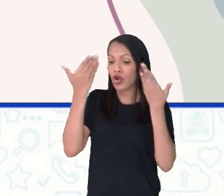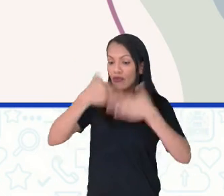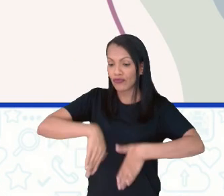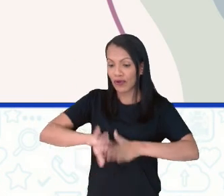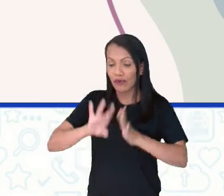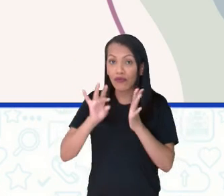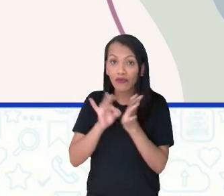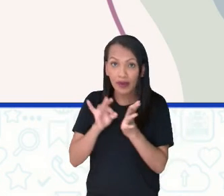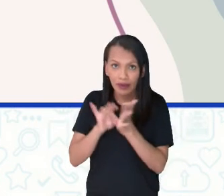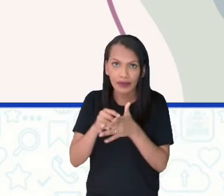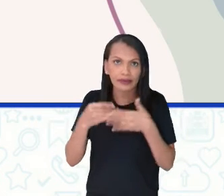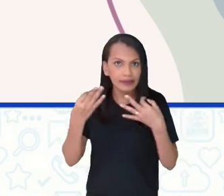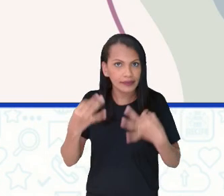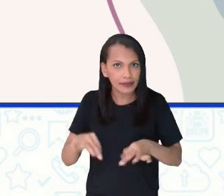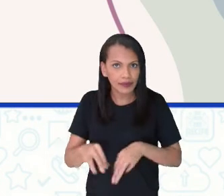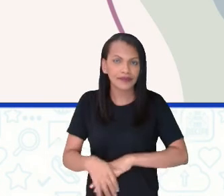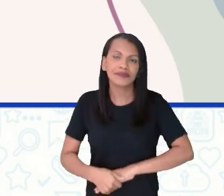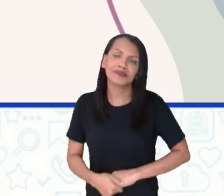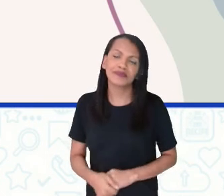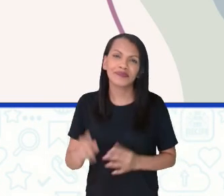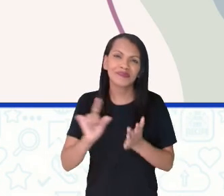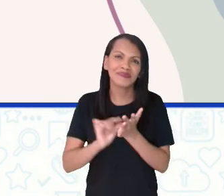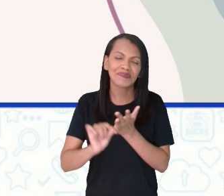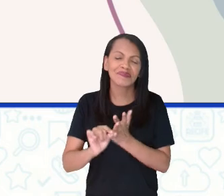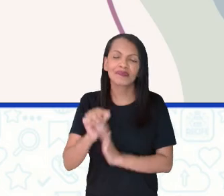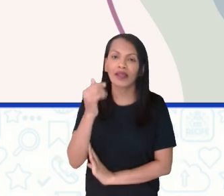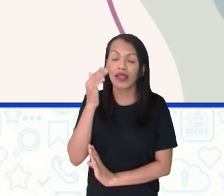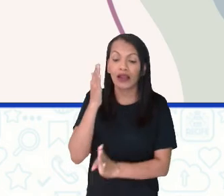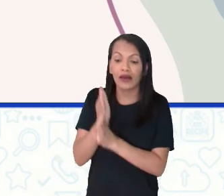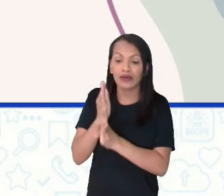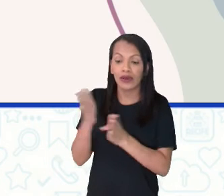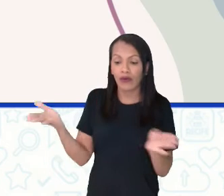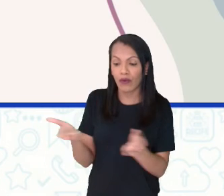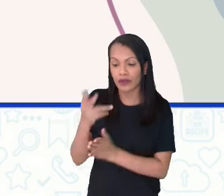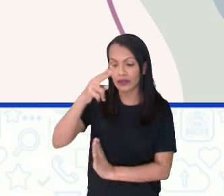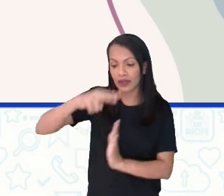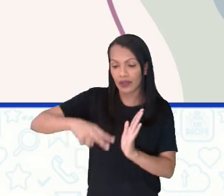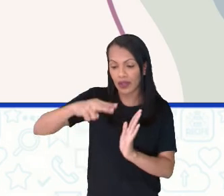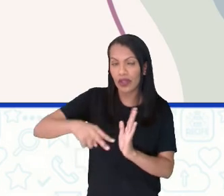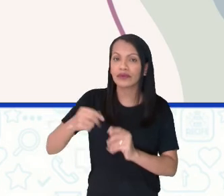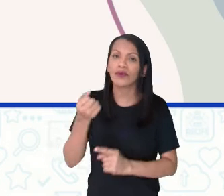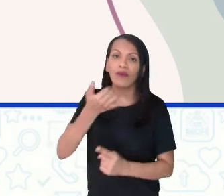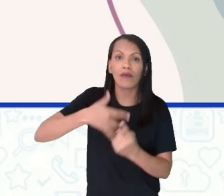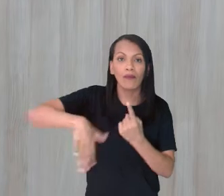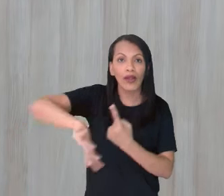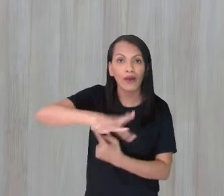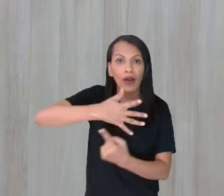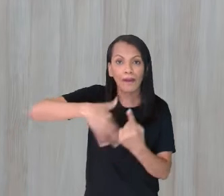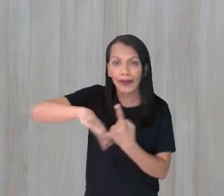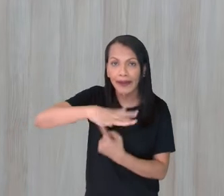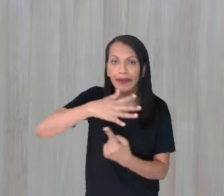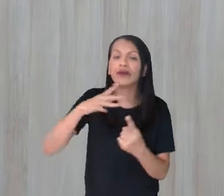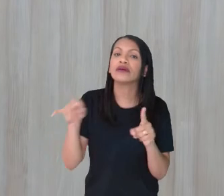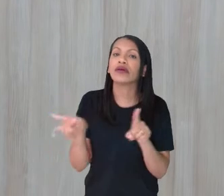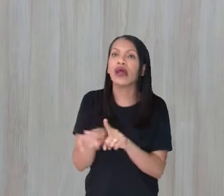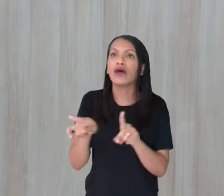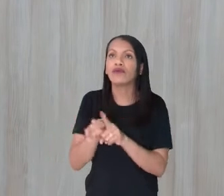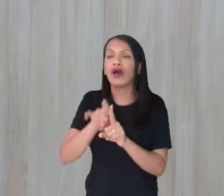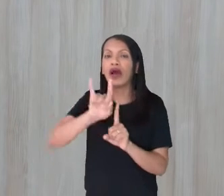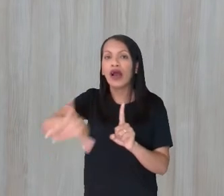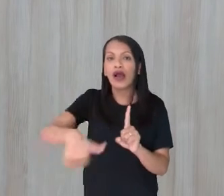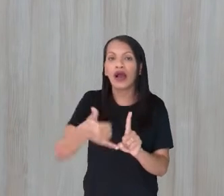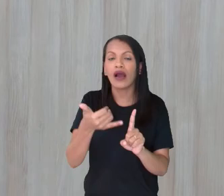socialmente. Então, os artigos que a gente encontra hoje para leitura fala de meio ambiente, fala de bullying, fala